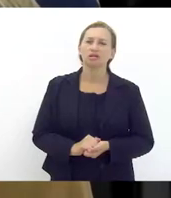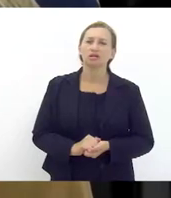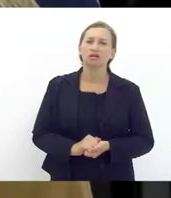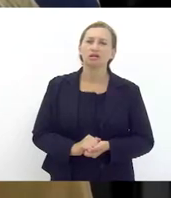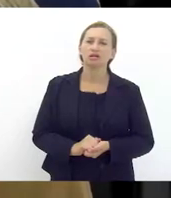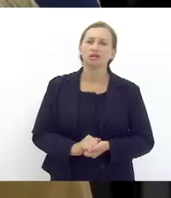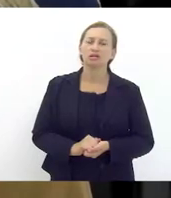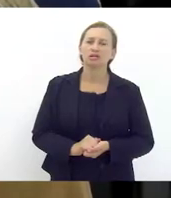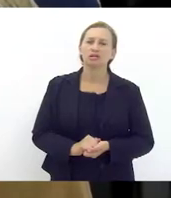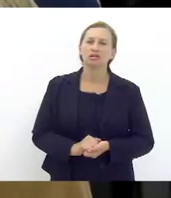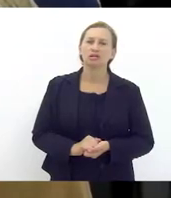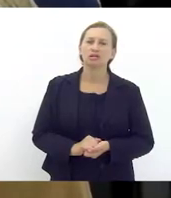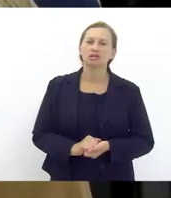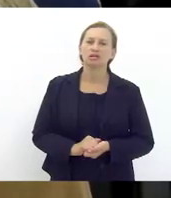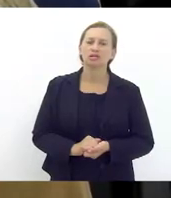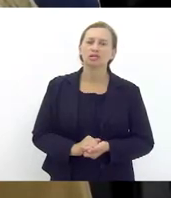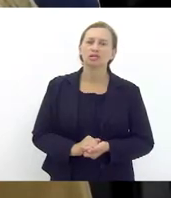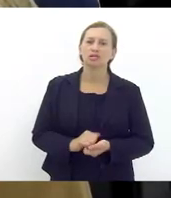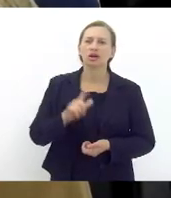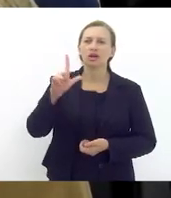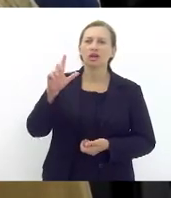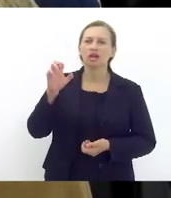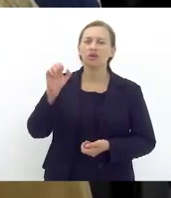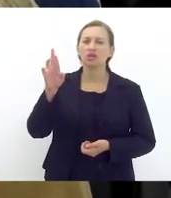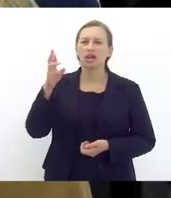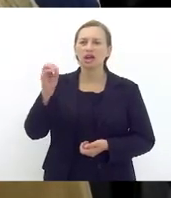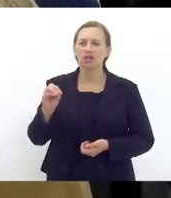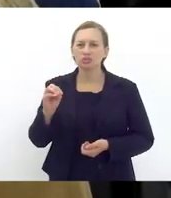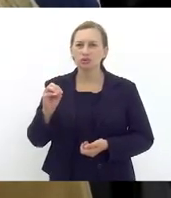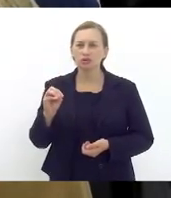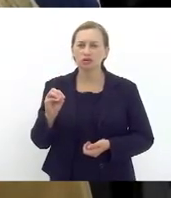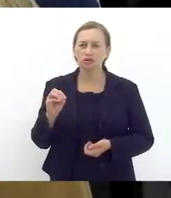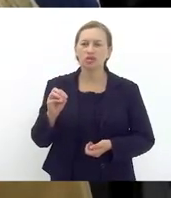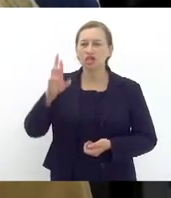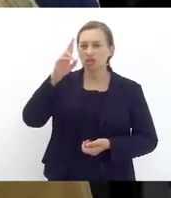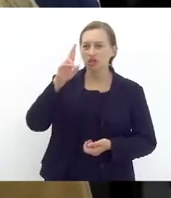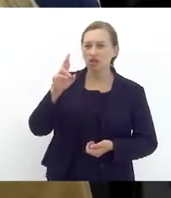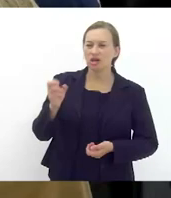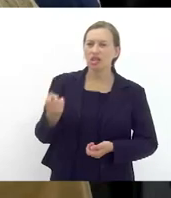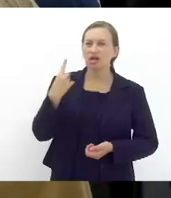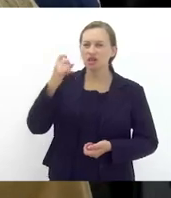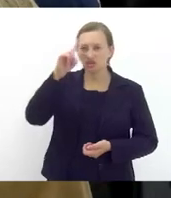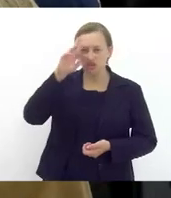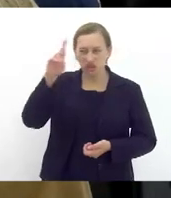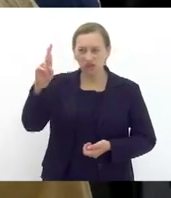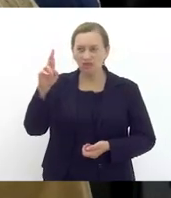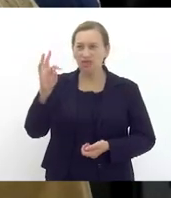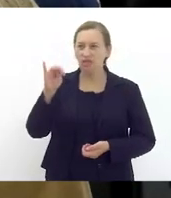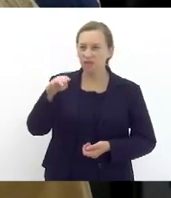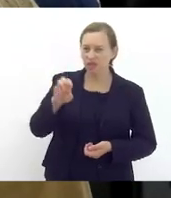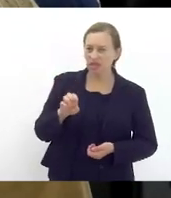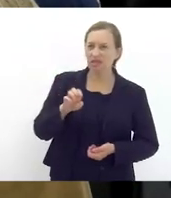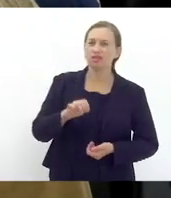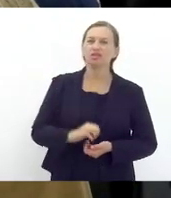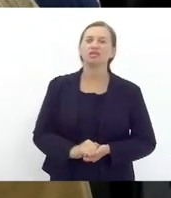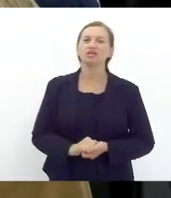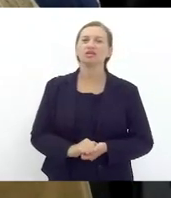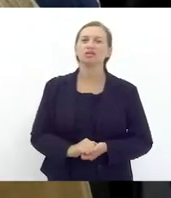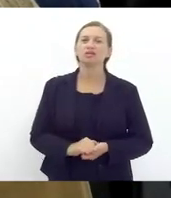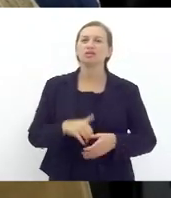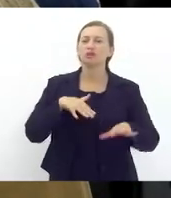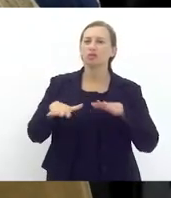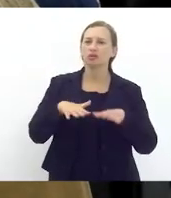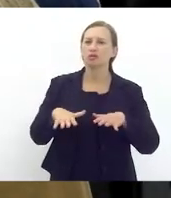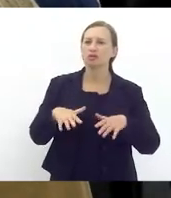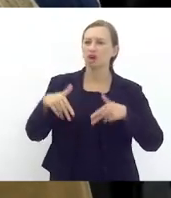Júlio Guimarães e Leonardo Matos chefe de gabinete da CPP movimento